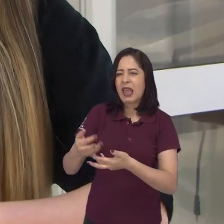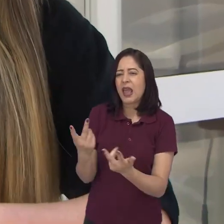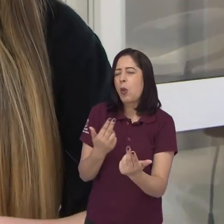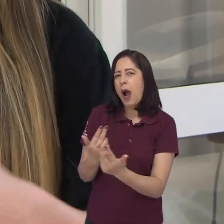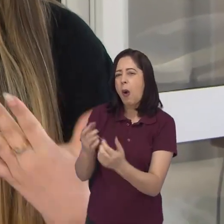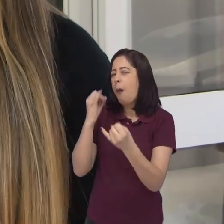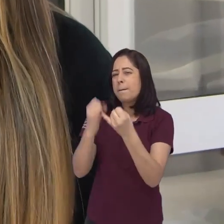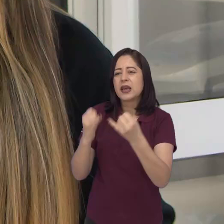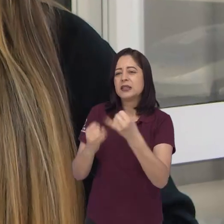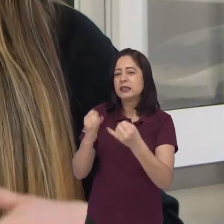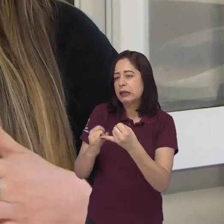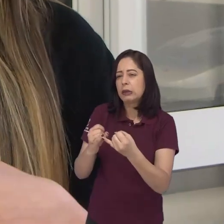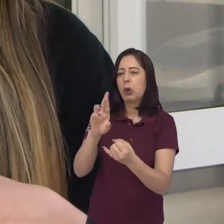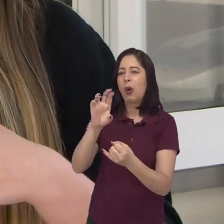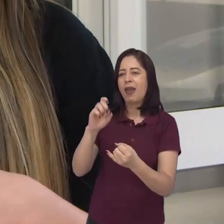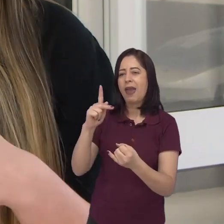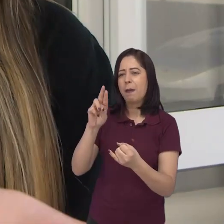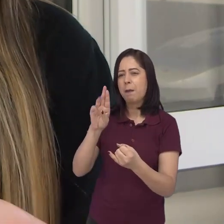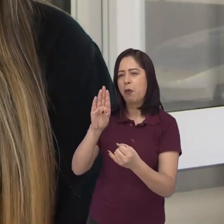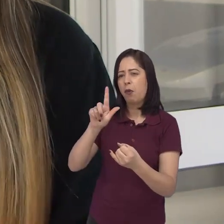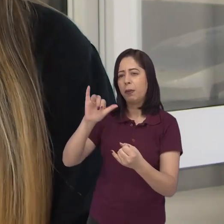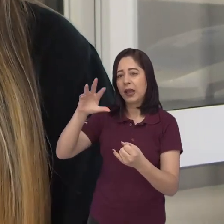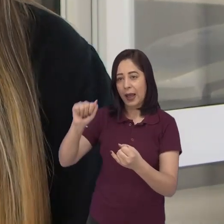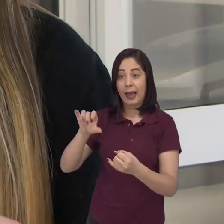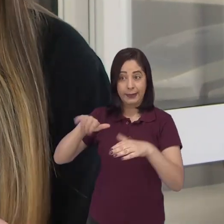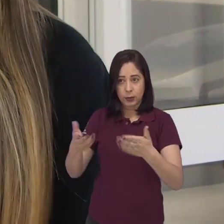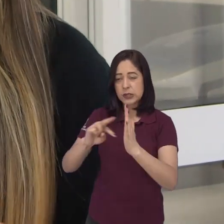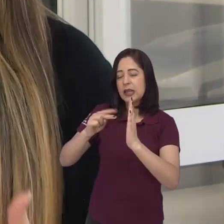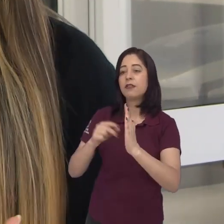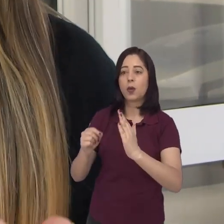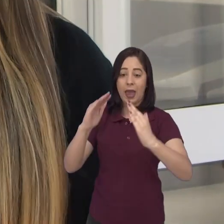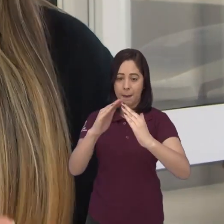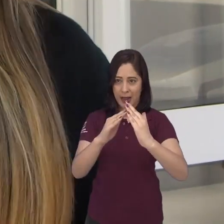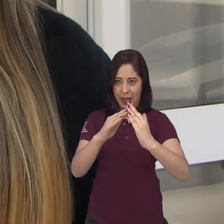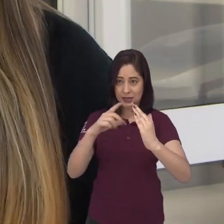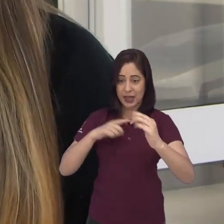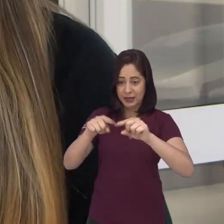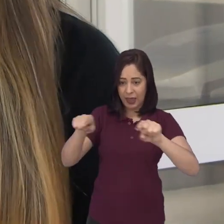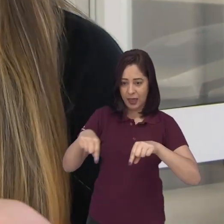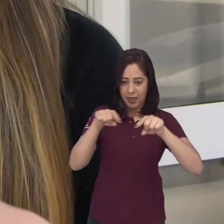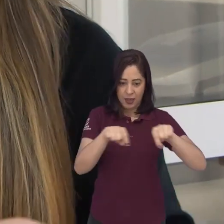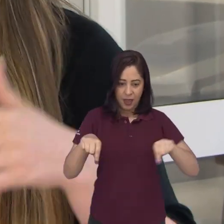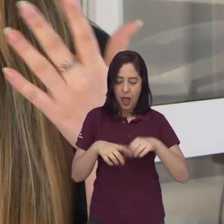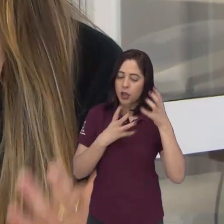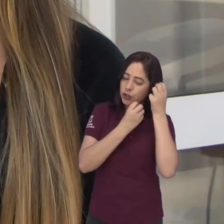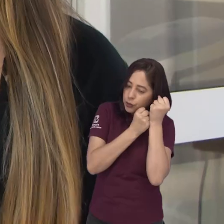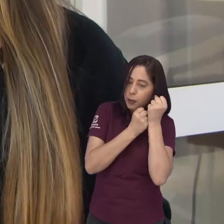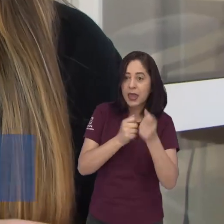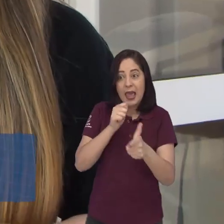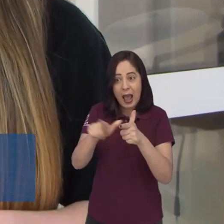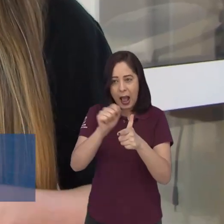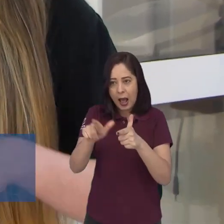né? Então, a gente tem uma casa e cada um aluga o seu quarto e as áreas comuns são compartilhadas, né? Então,